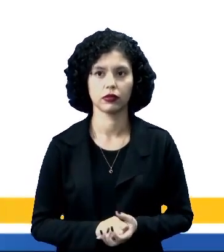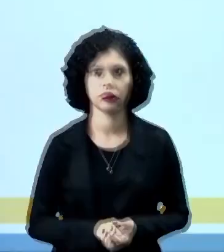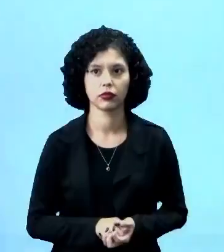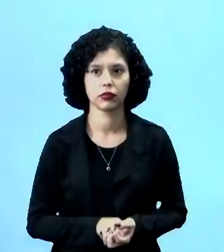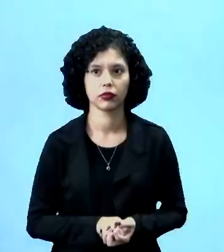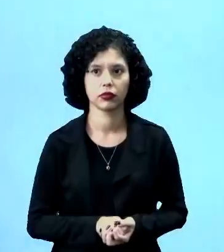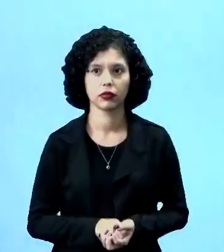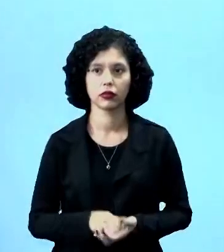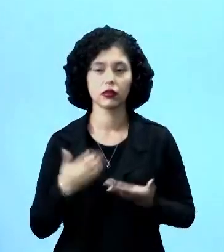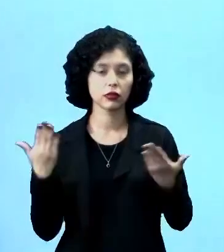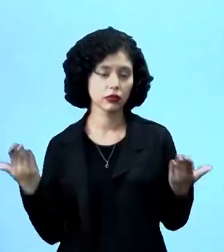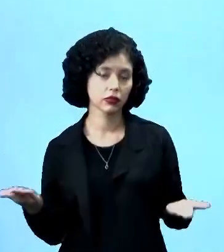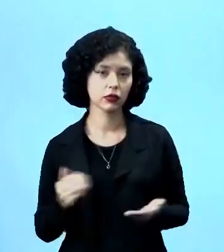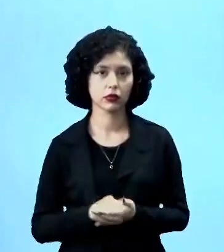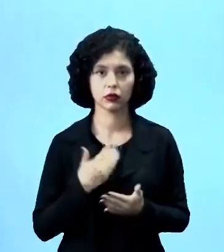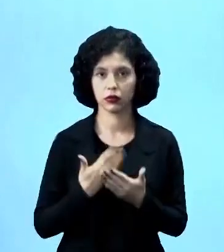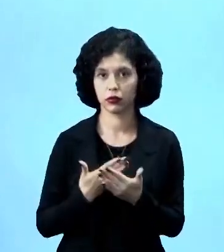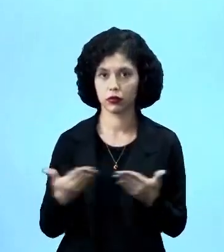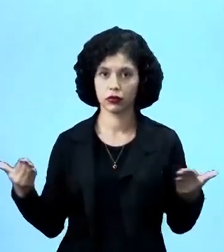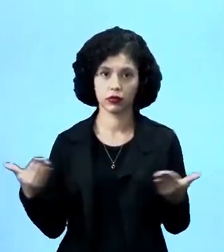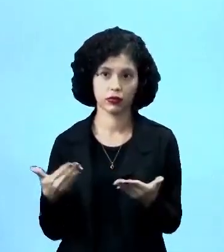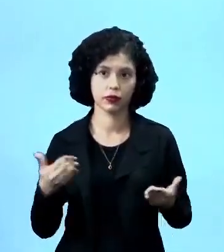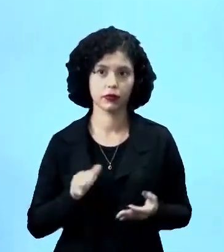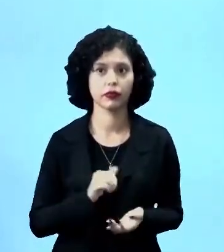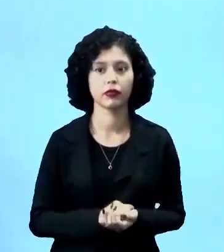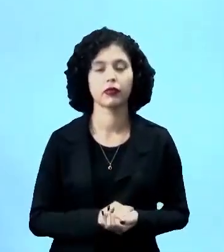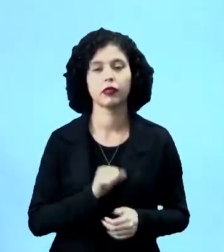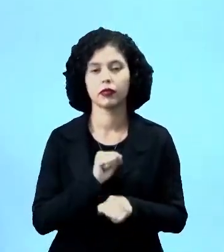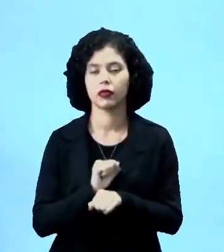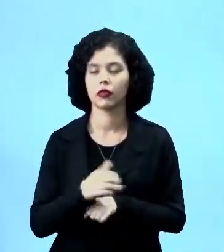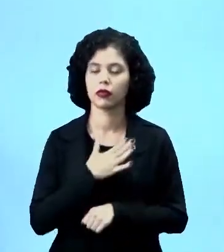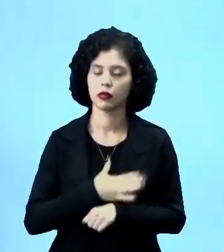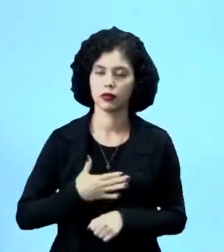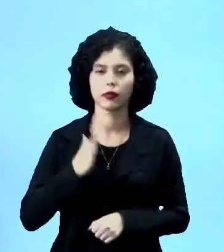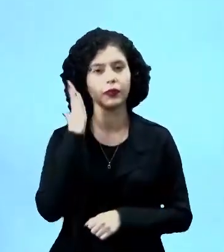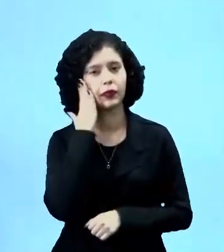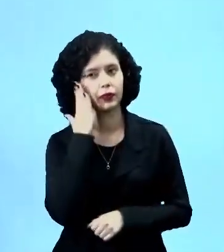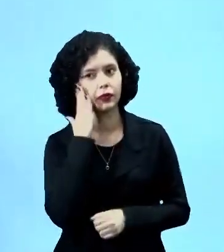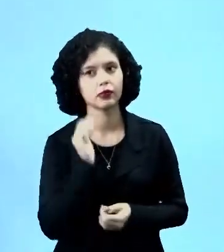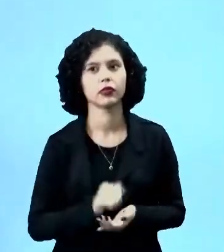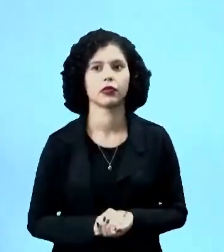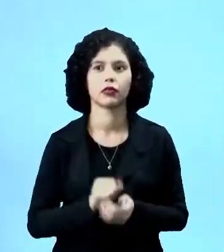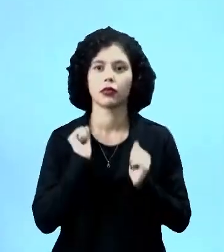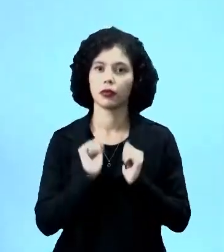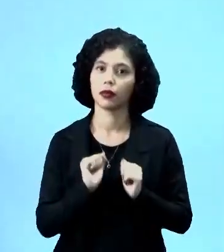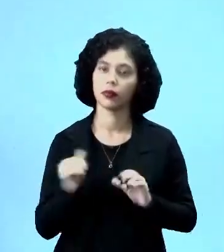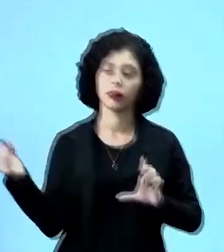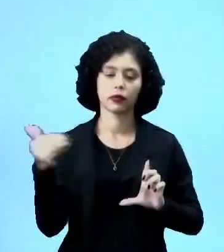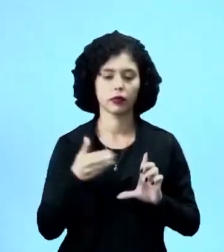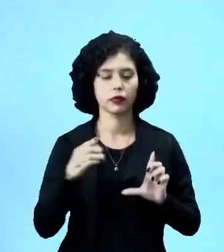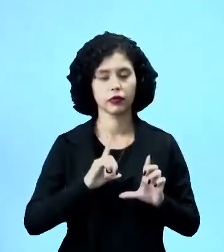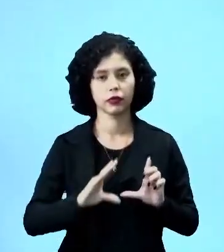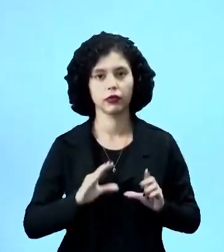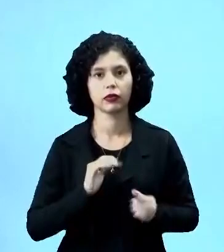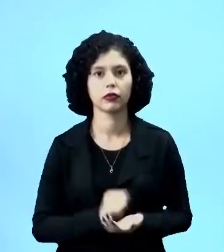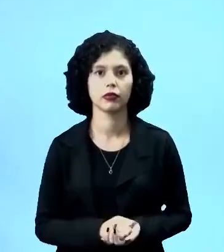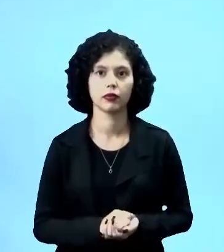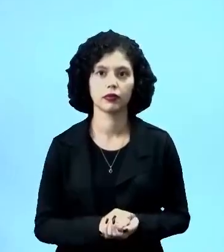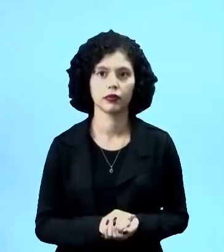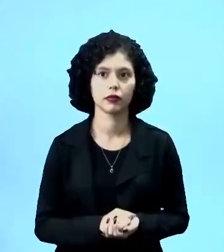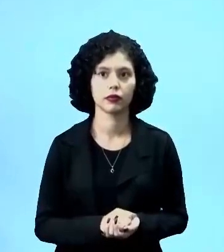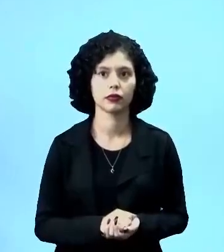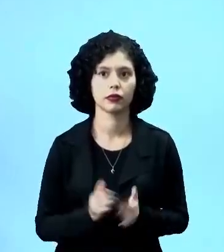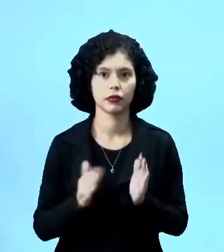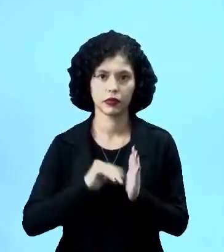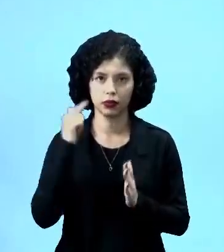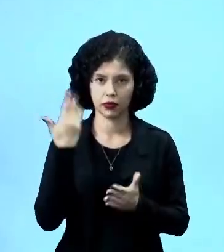lutenizante Então essa foi a nossa aula de hoje espero que vocês tenham entendido podem acessar mais vezes na plataforma